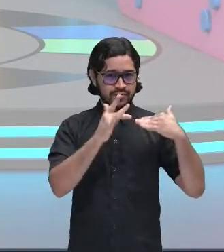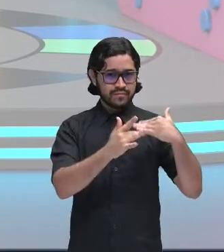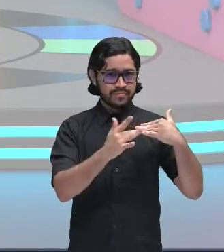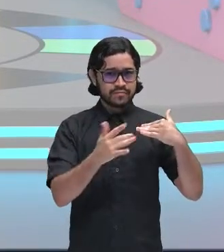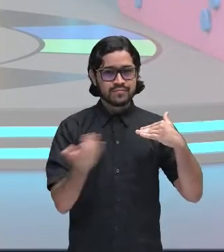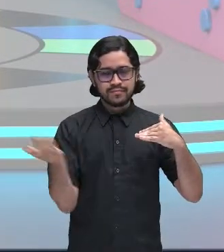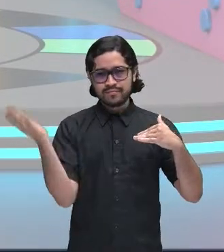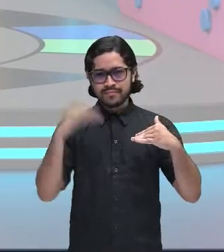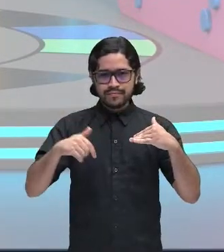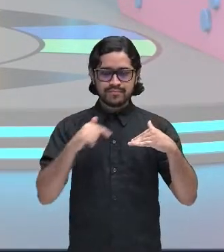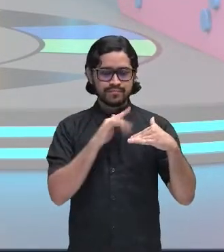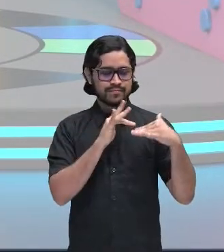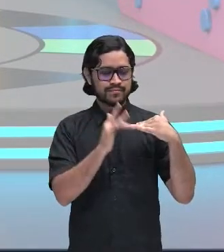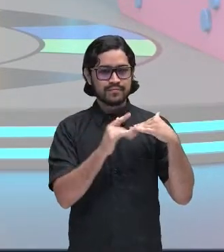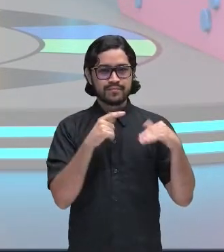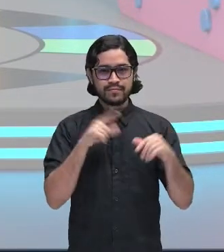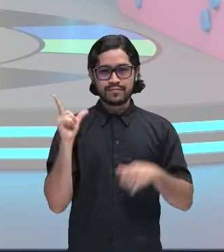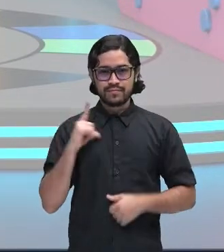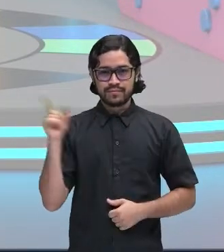lá, tá?